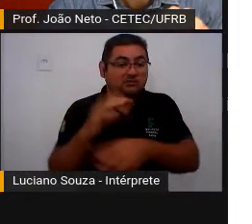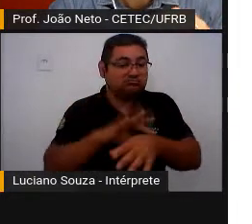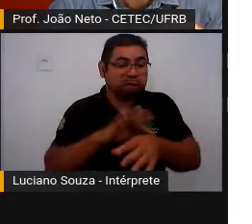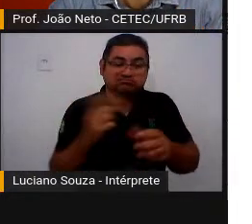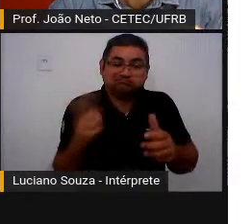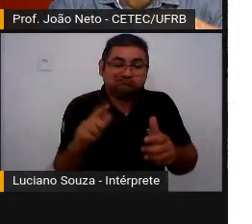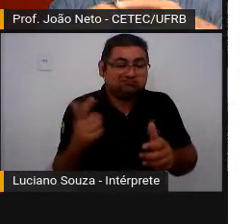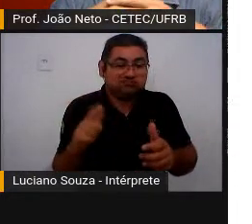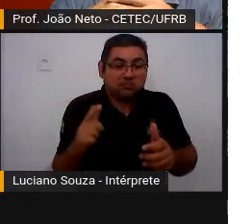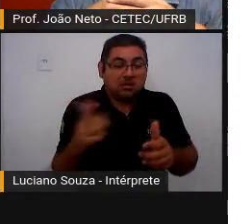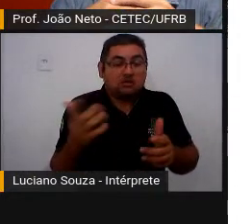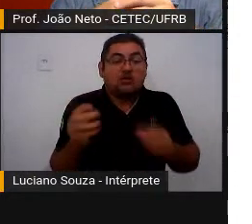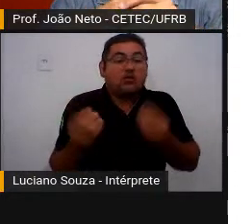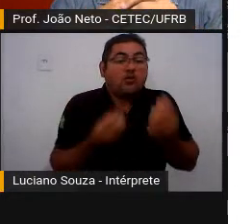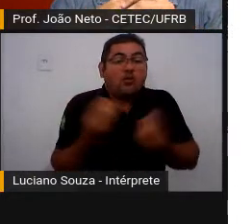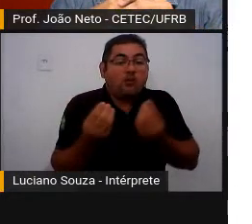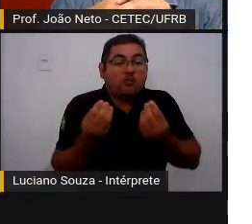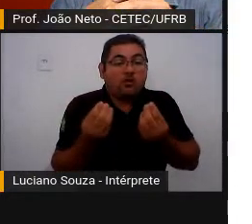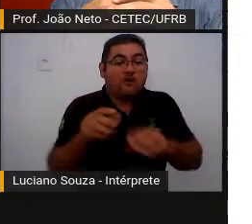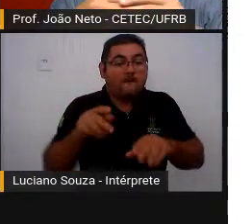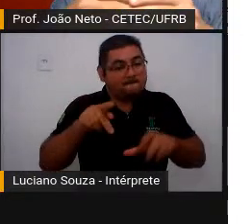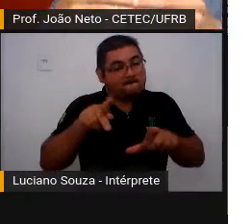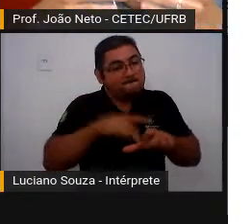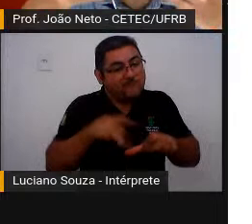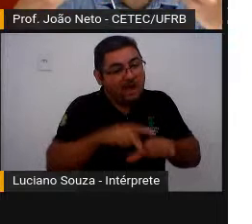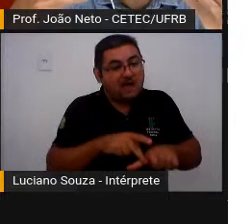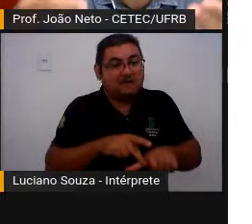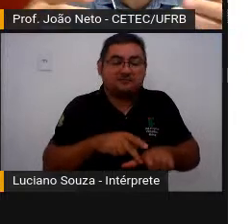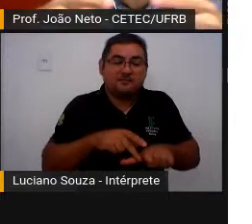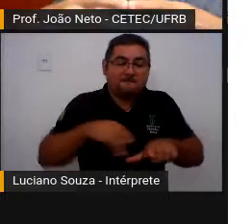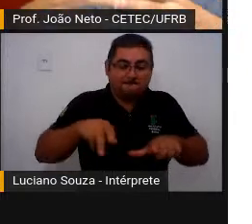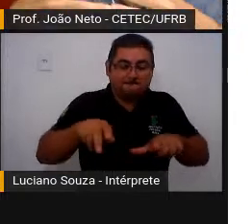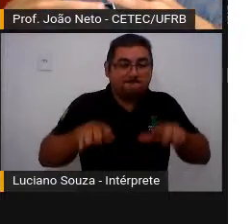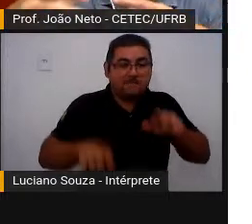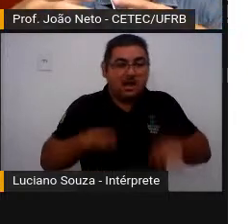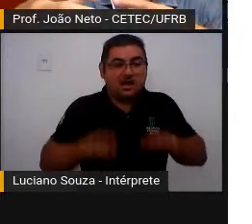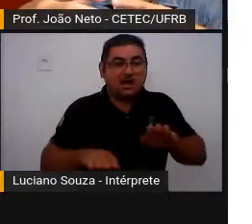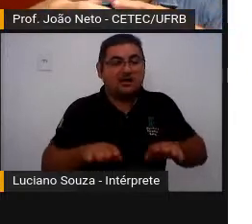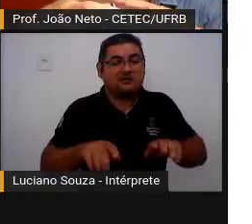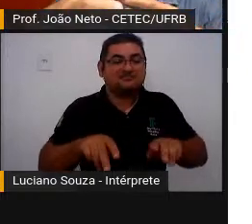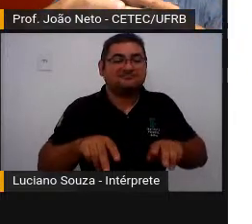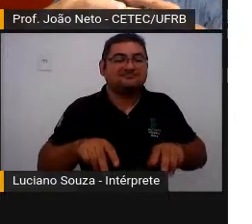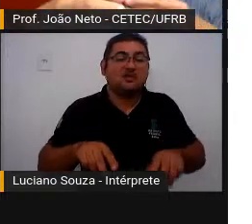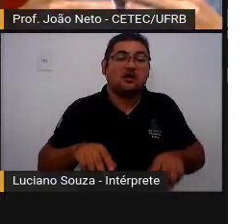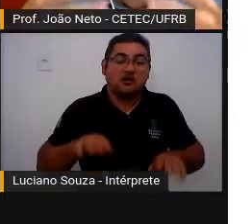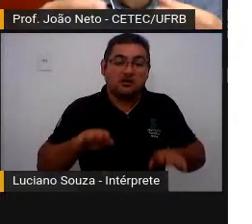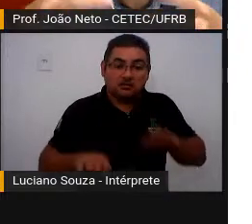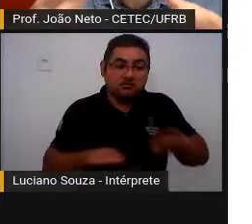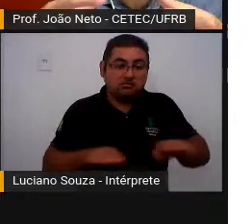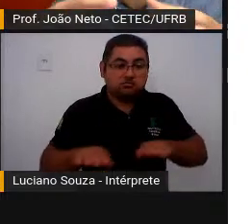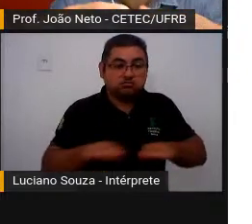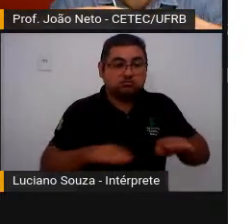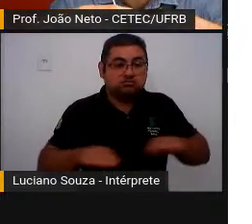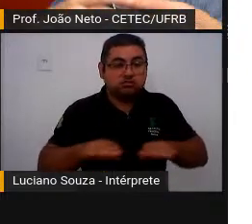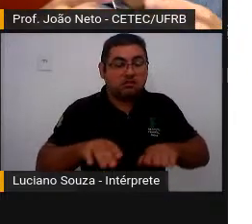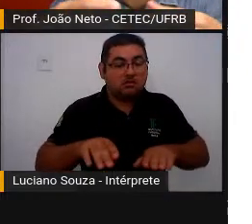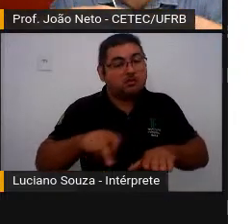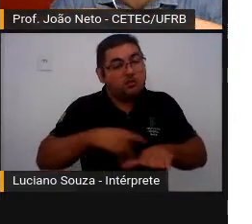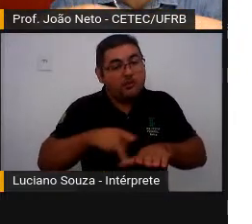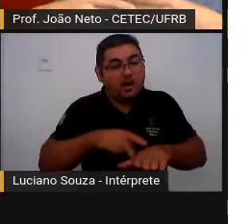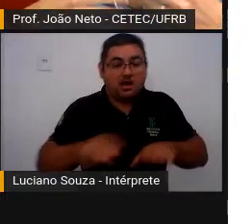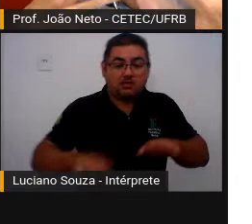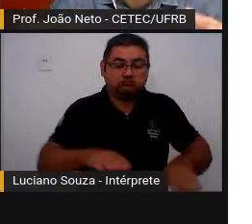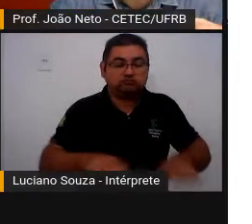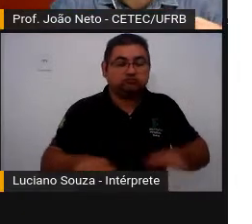pés notem que a novamente né são casos muito específicos e esses casos